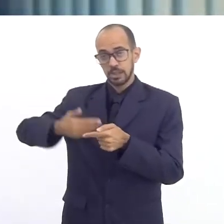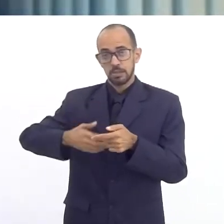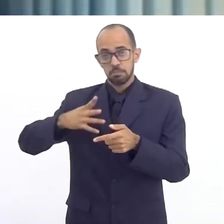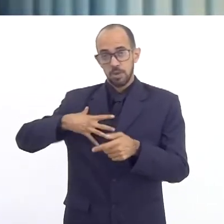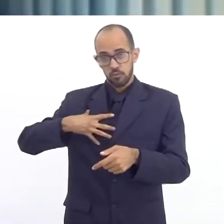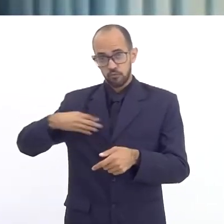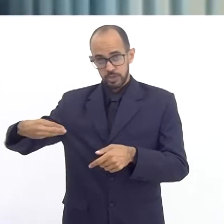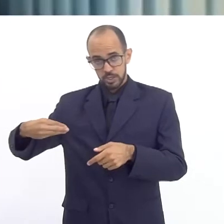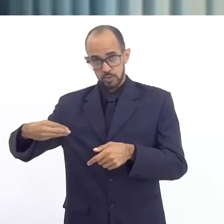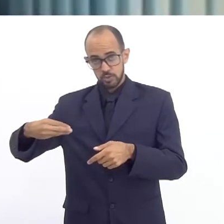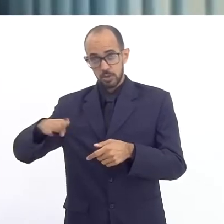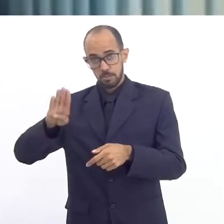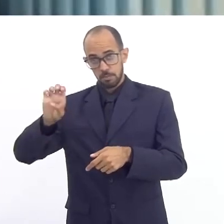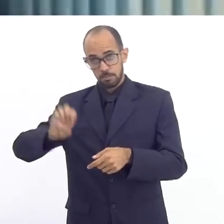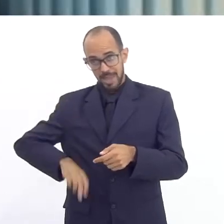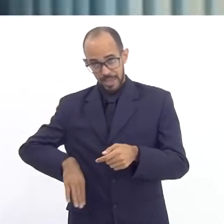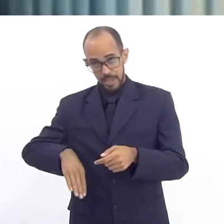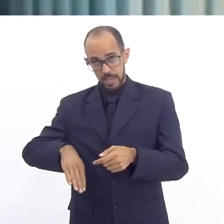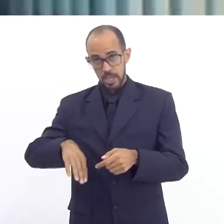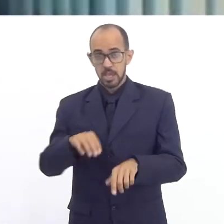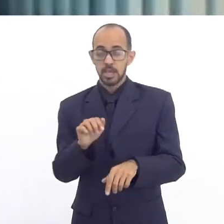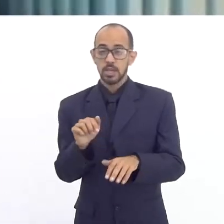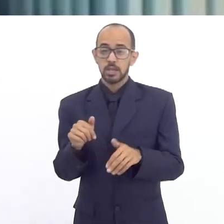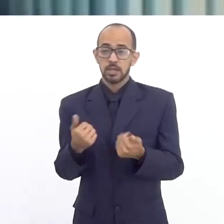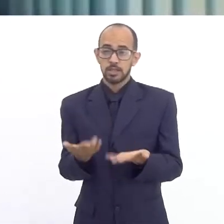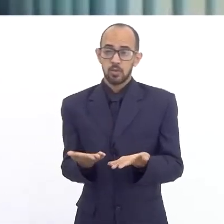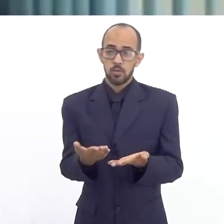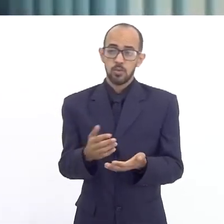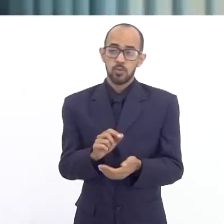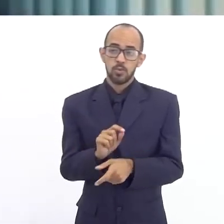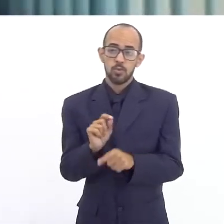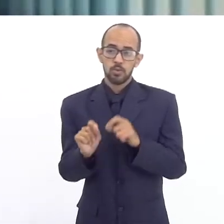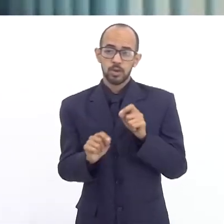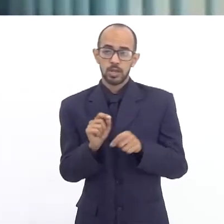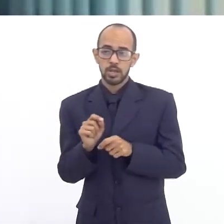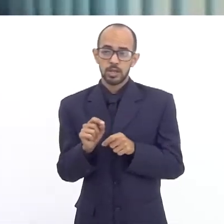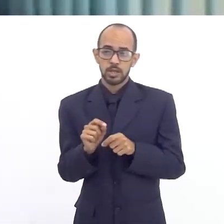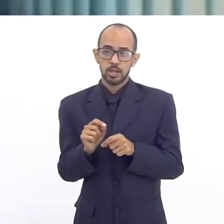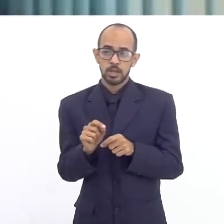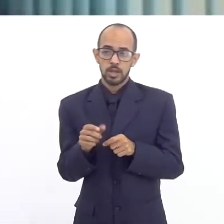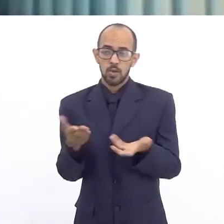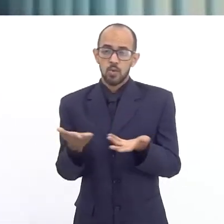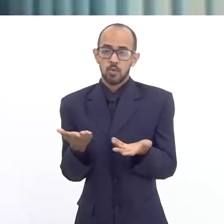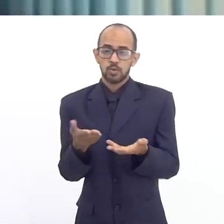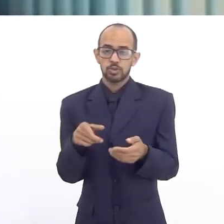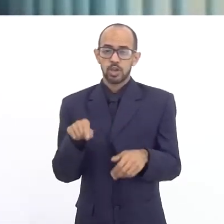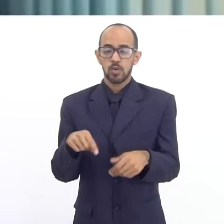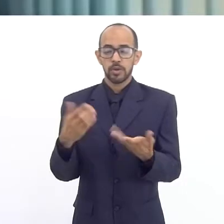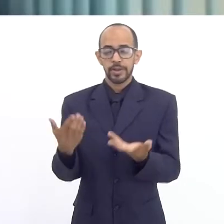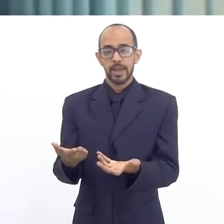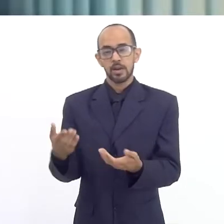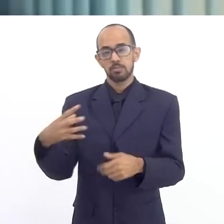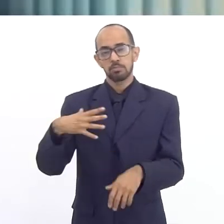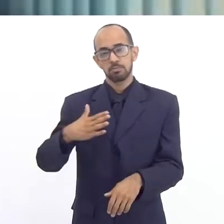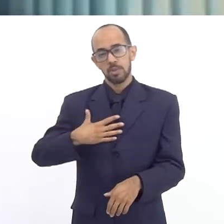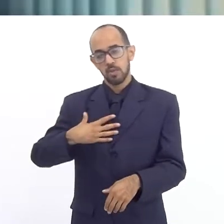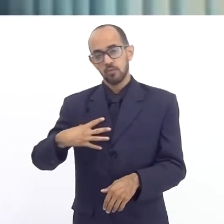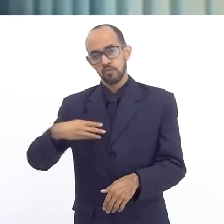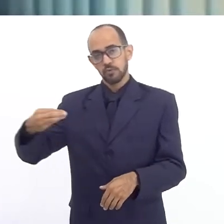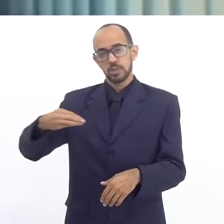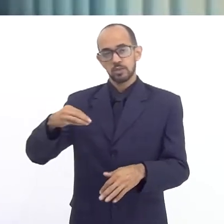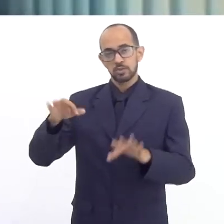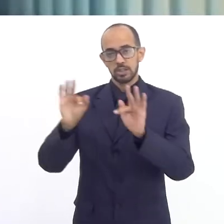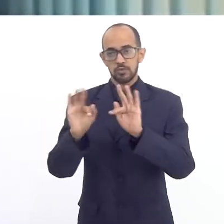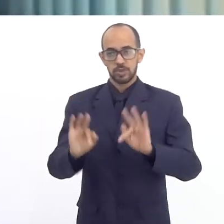o meu filho um homem de bem, eles dizem, eu quero fazer do meu filho um homem feliz, uma pessoa feliz.